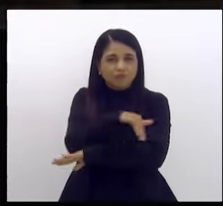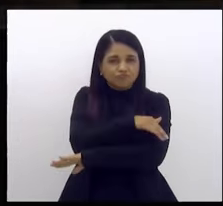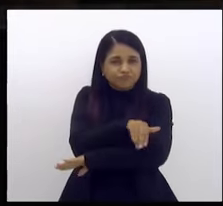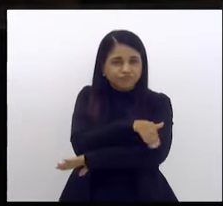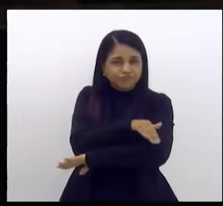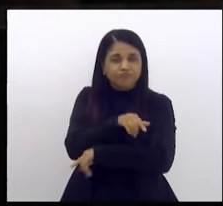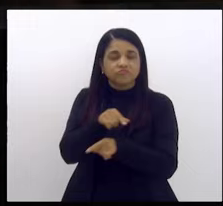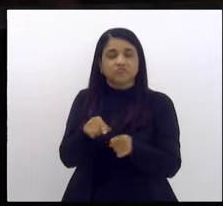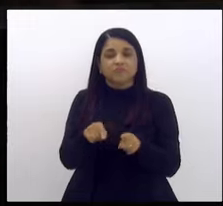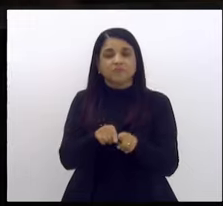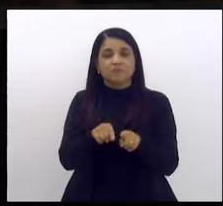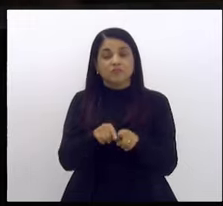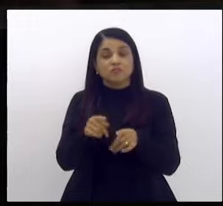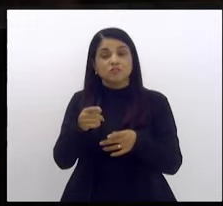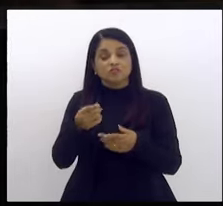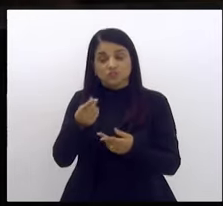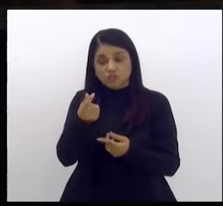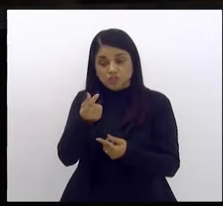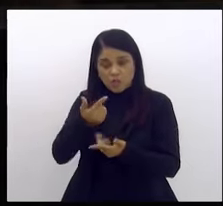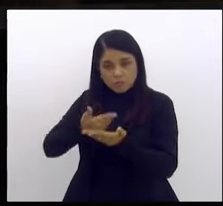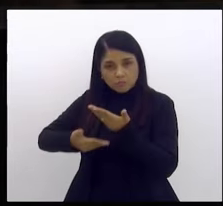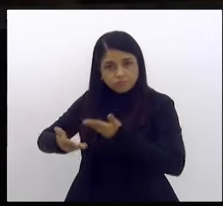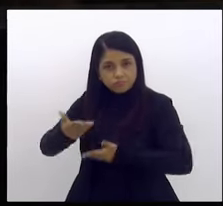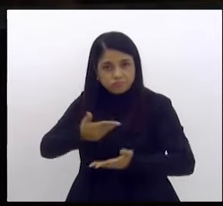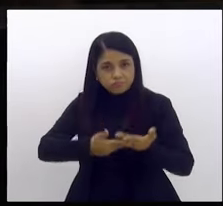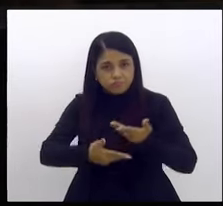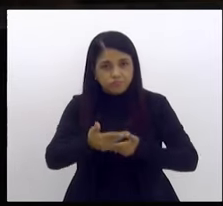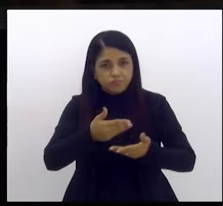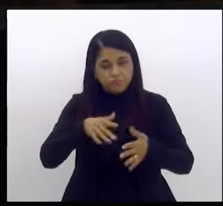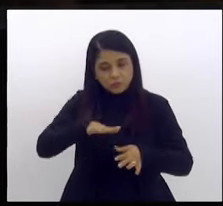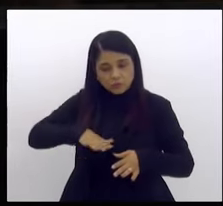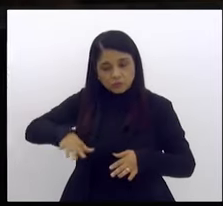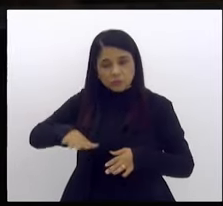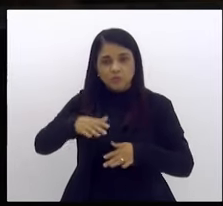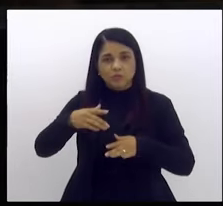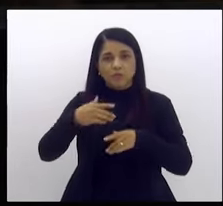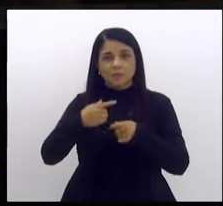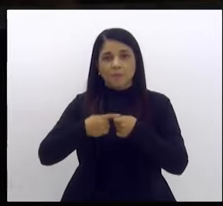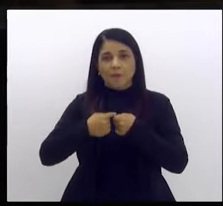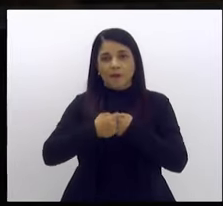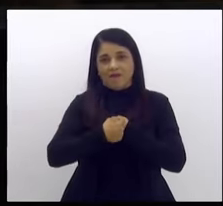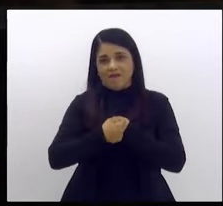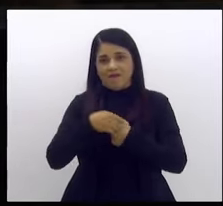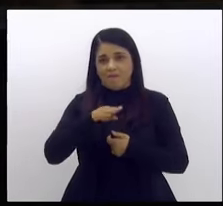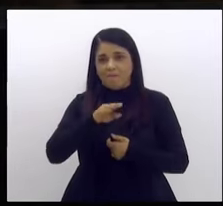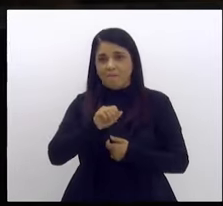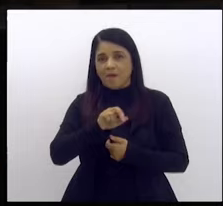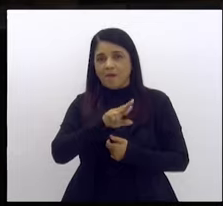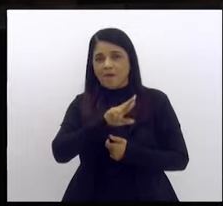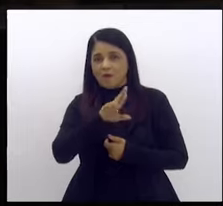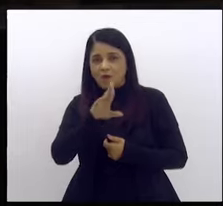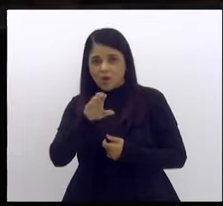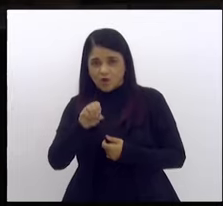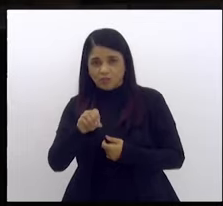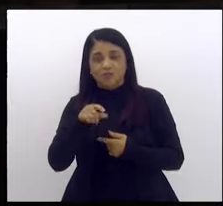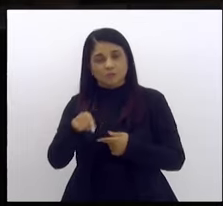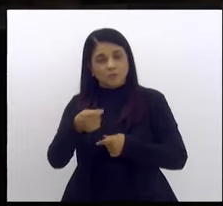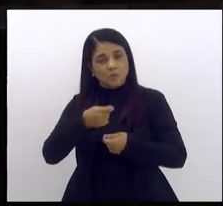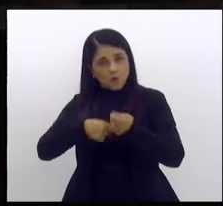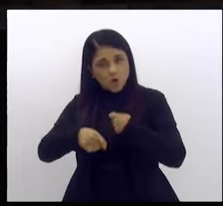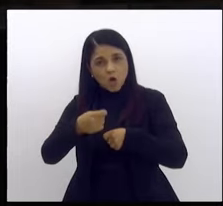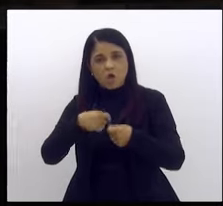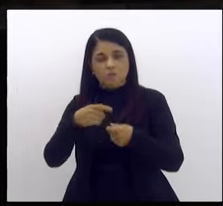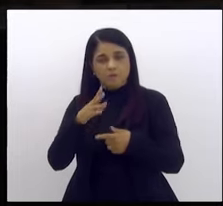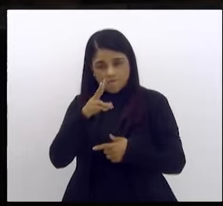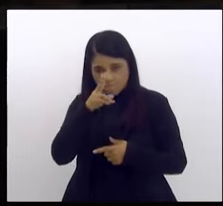fazendo o dinheiro girar nos pequenos territórios, nos bairros. Isso é uma economia pujante. Isso